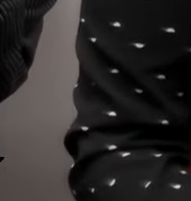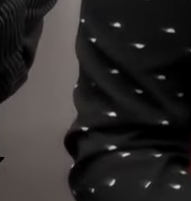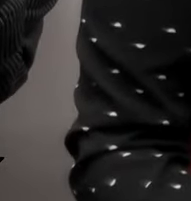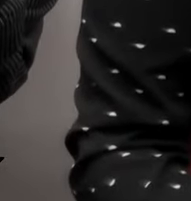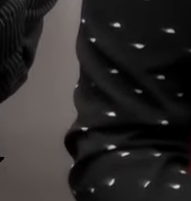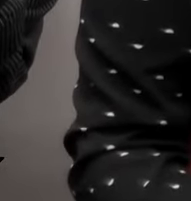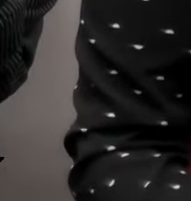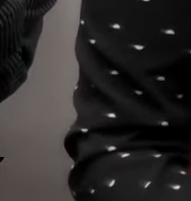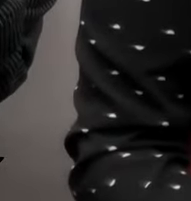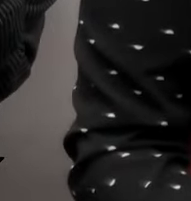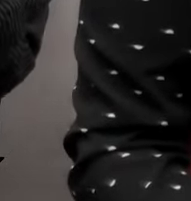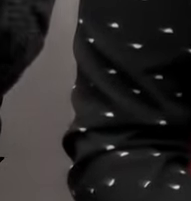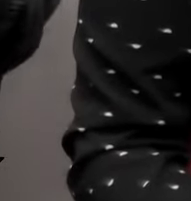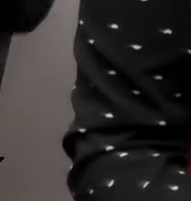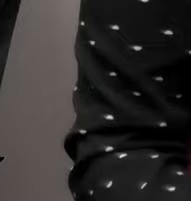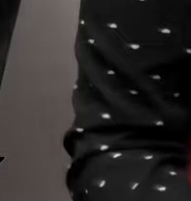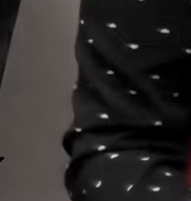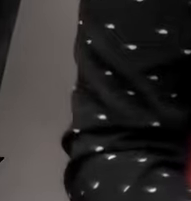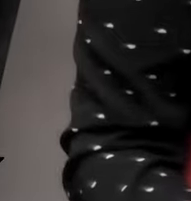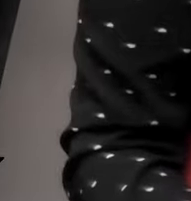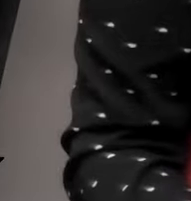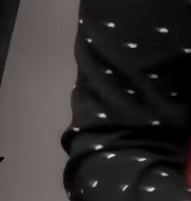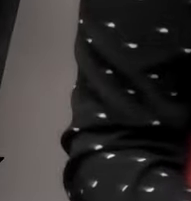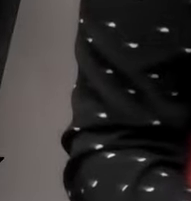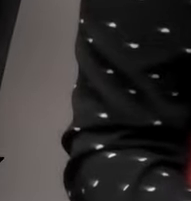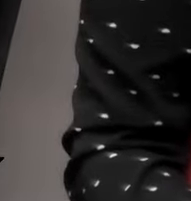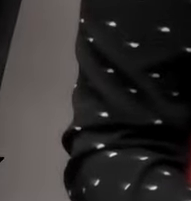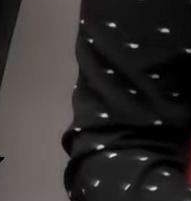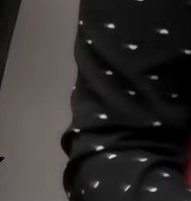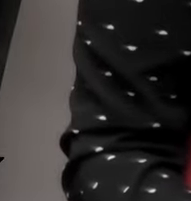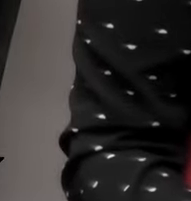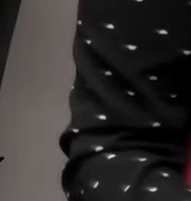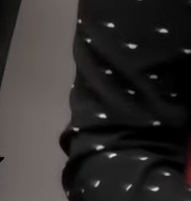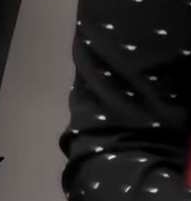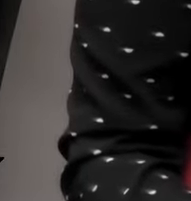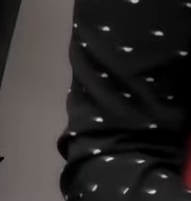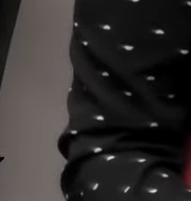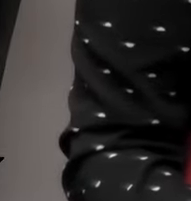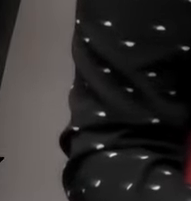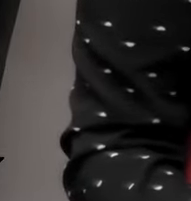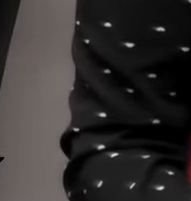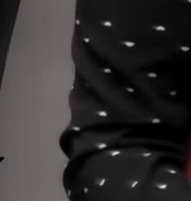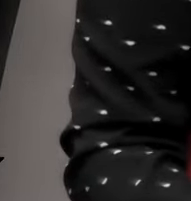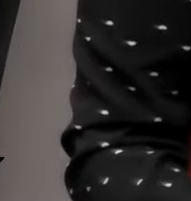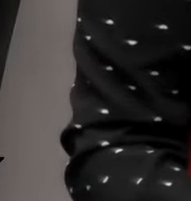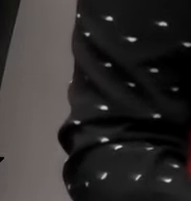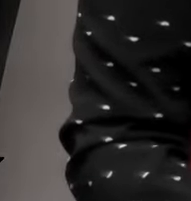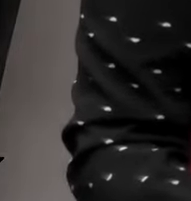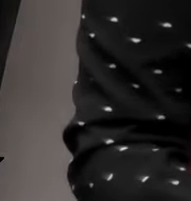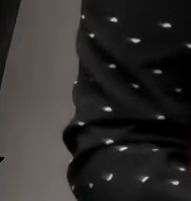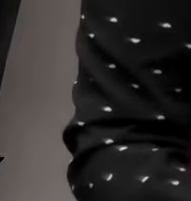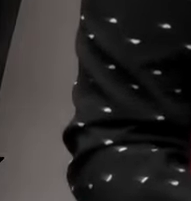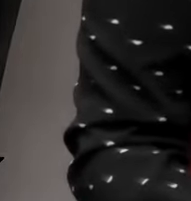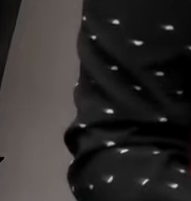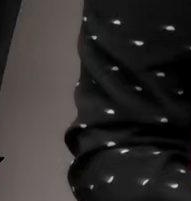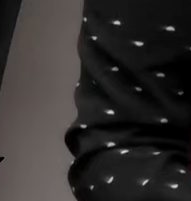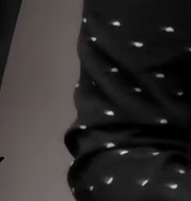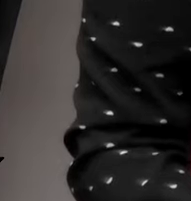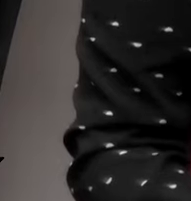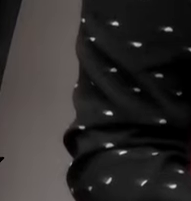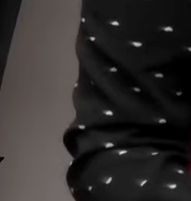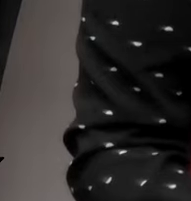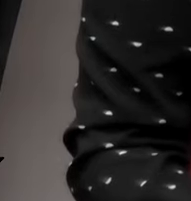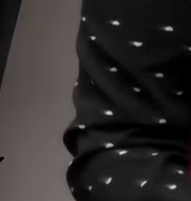ponto de vista dos alimentos e de outros produtos também de consumo, pode, de fato, levar a uma propaganda, inclusive,